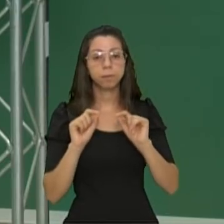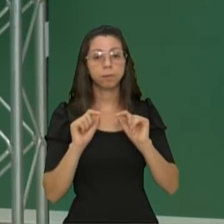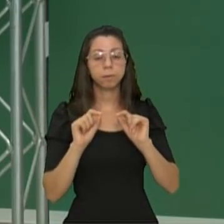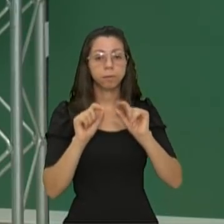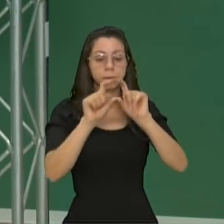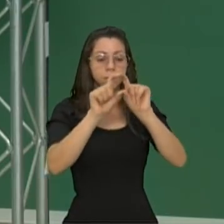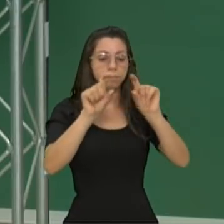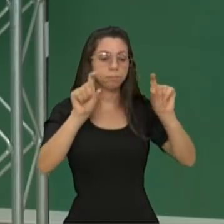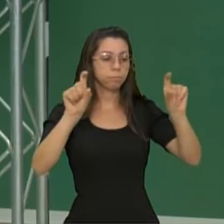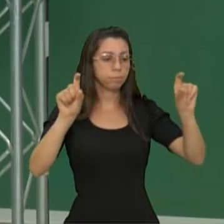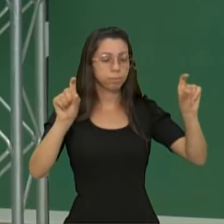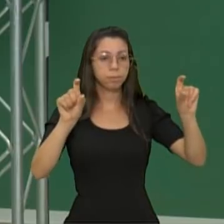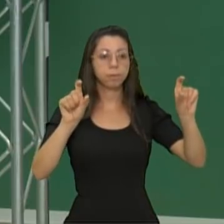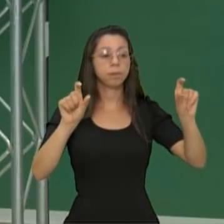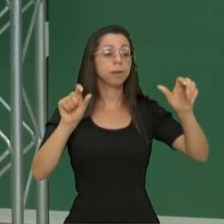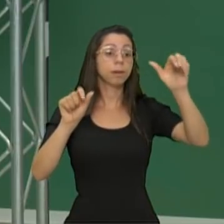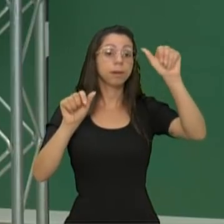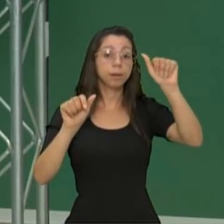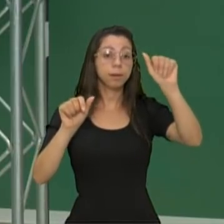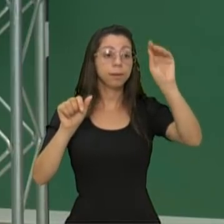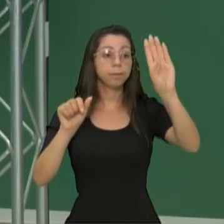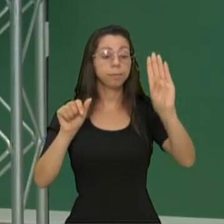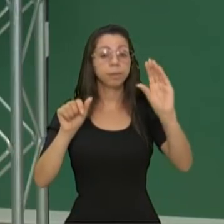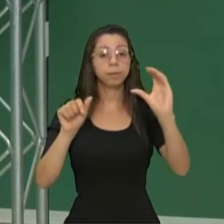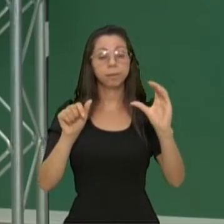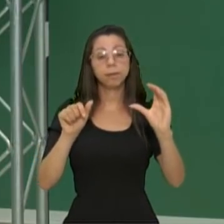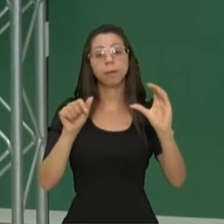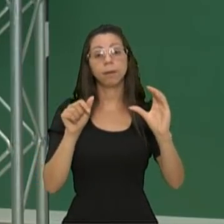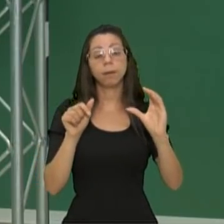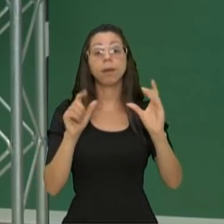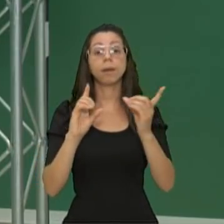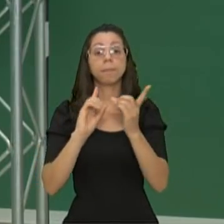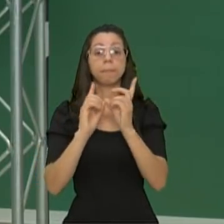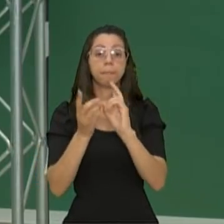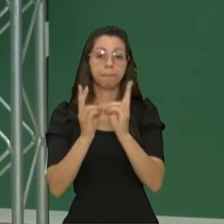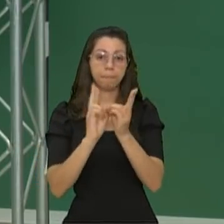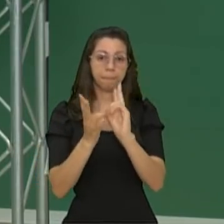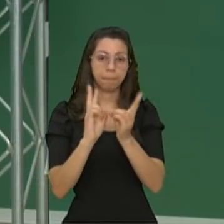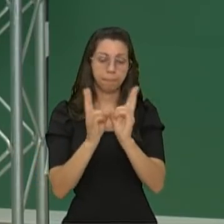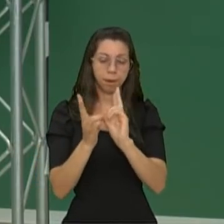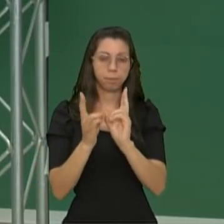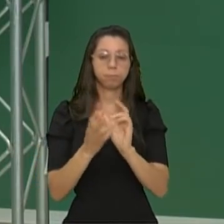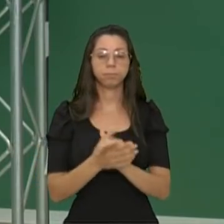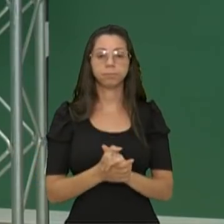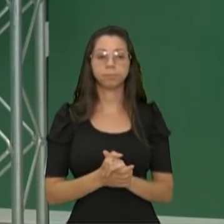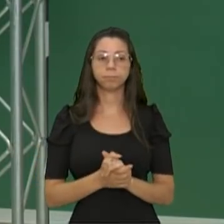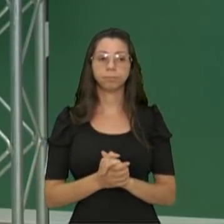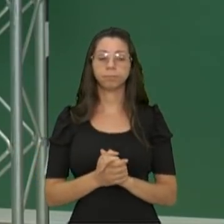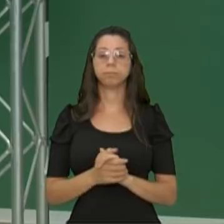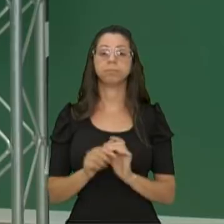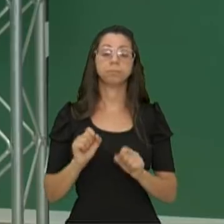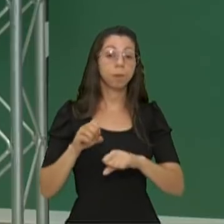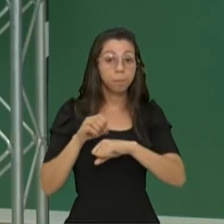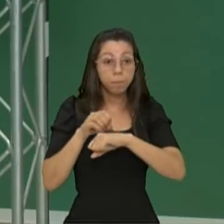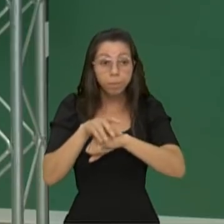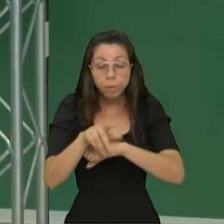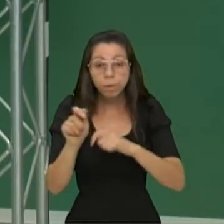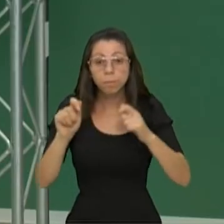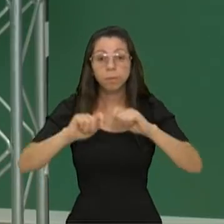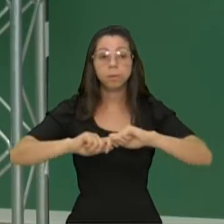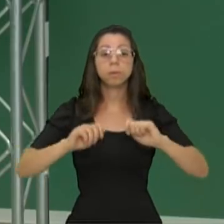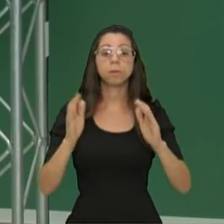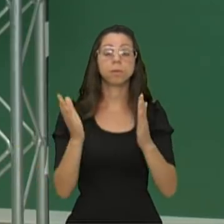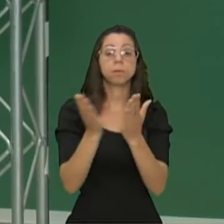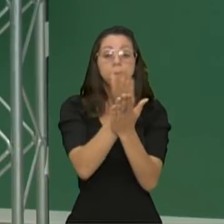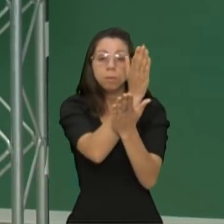termos da equação A, B e C são números pares. Então, o que eu recomendo para você? Recomendo que você divida, que